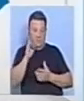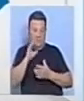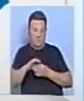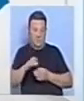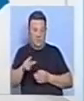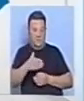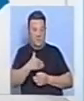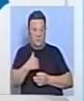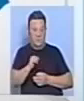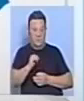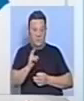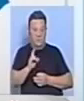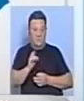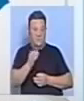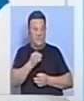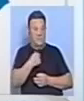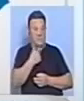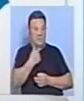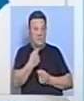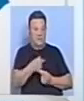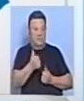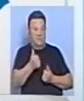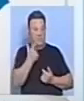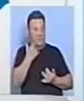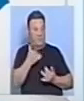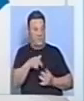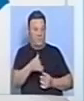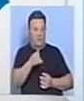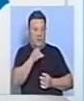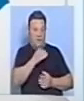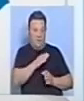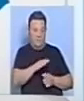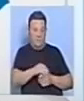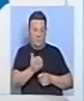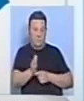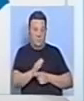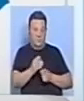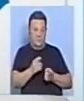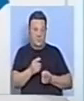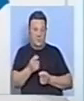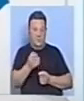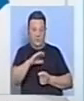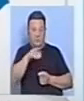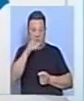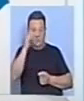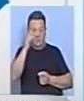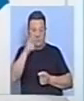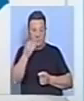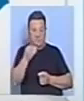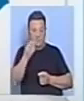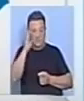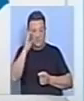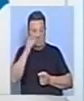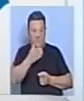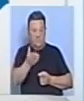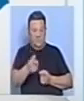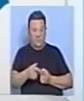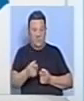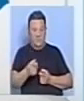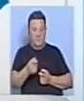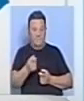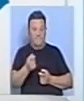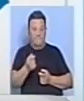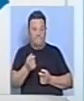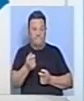respeito à saúde, nós nem sempre temos boas notícias no Algarve. Por exemplo, como toda a gente tem sabido,